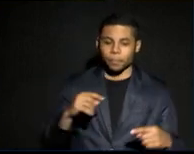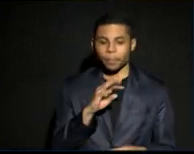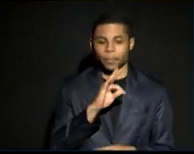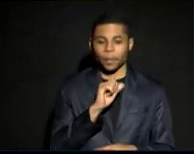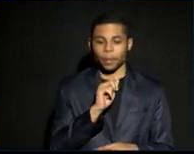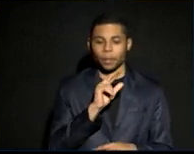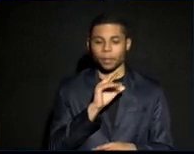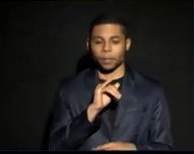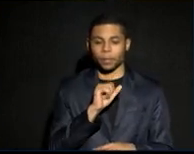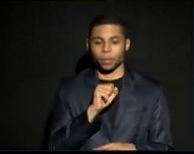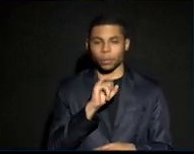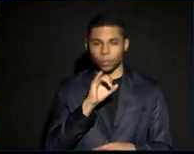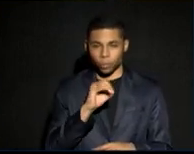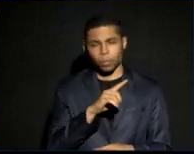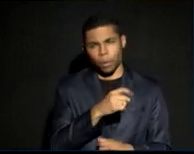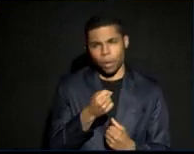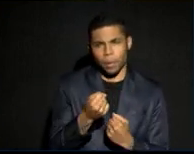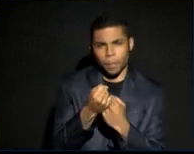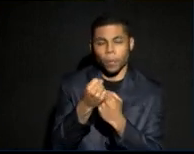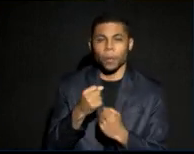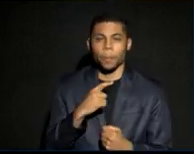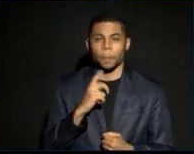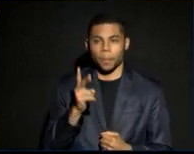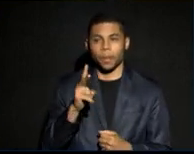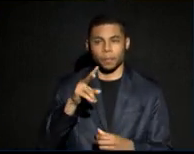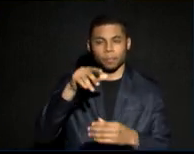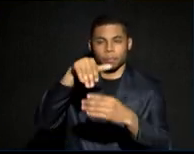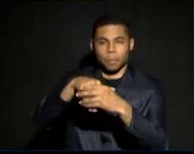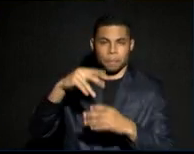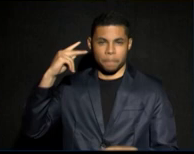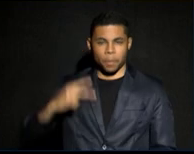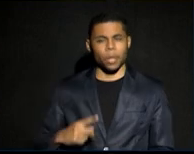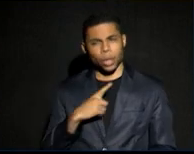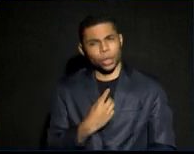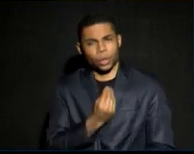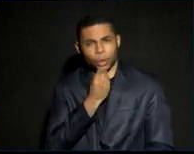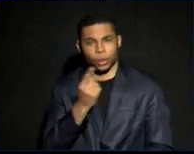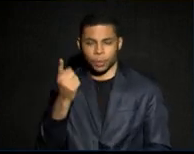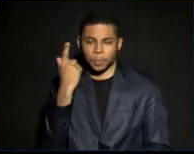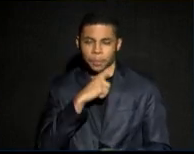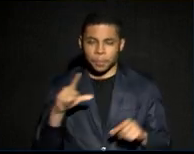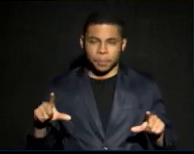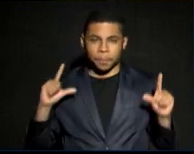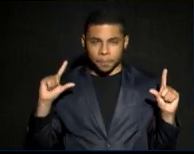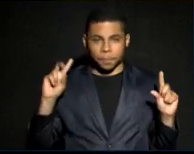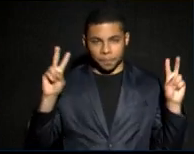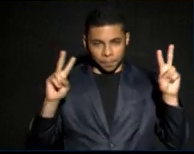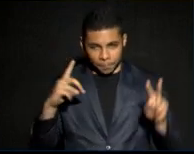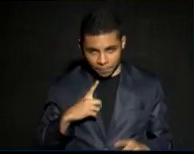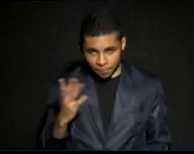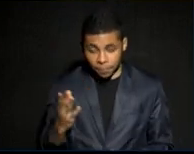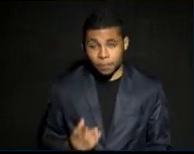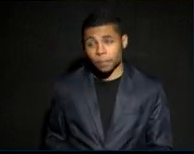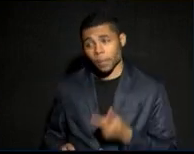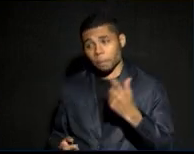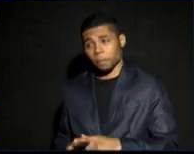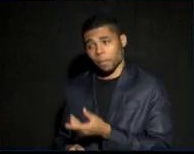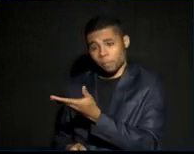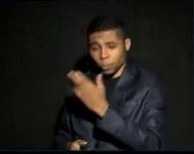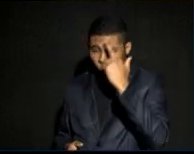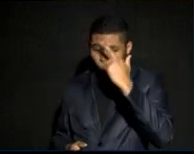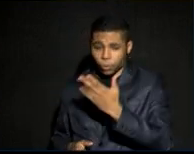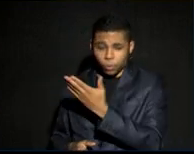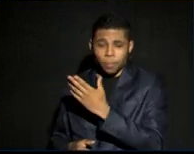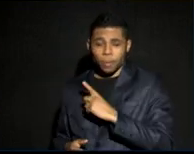Tarcísio é apoia um cada um deles um candidato a presidente que tem chance de se ele é G é e o Senhor